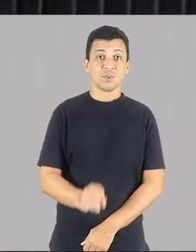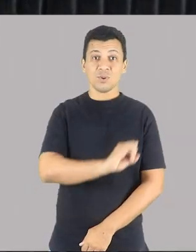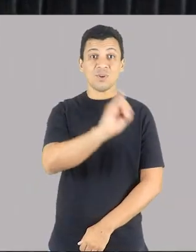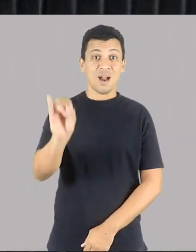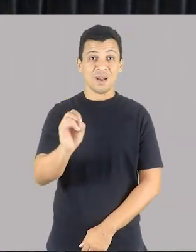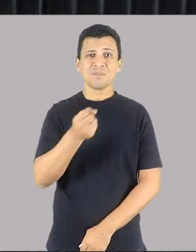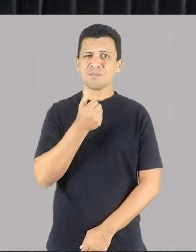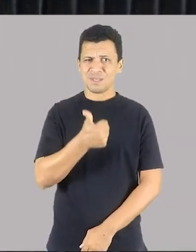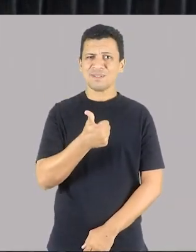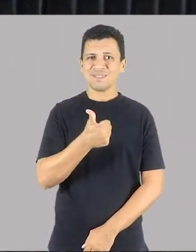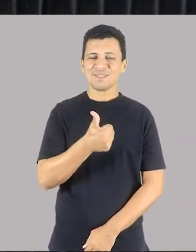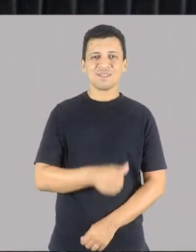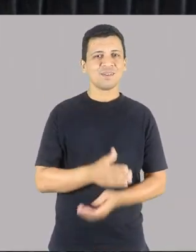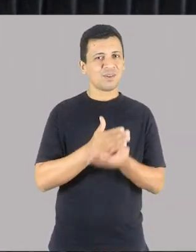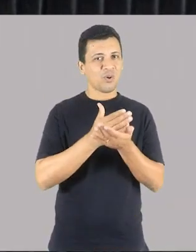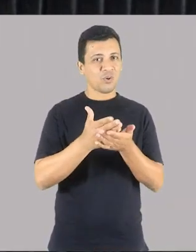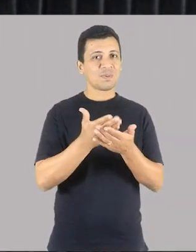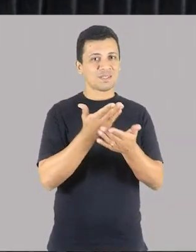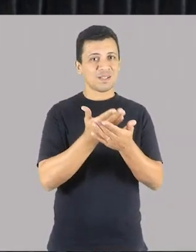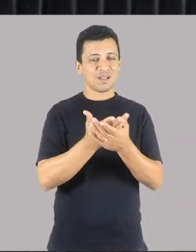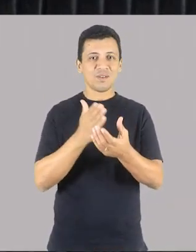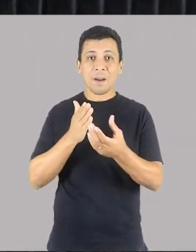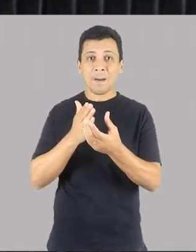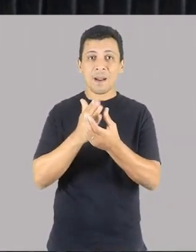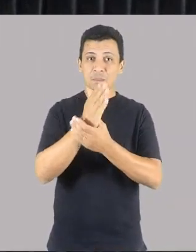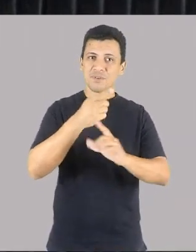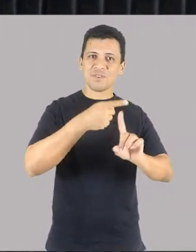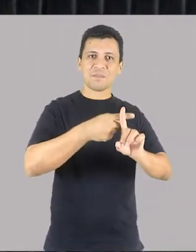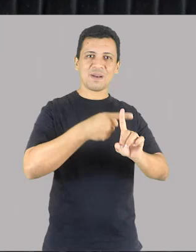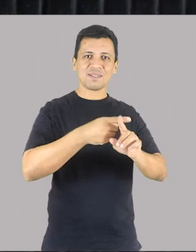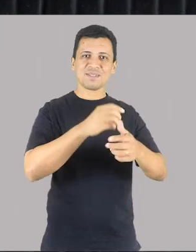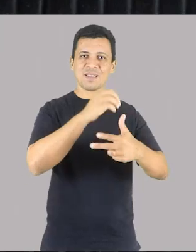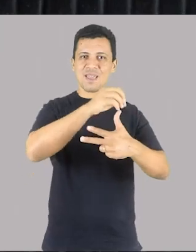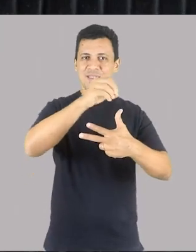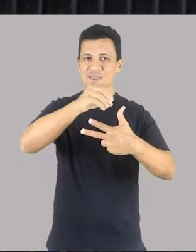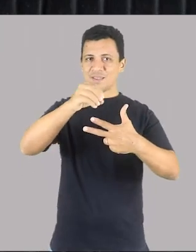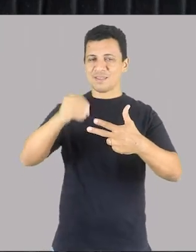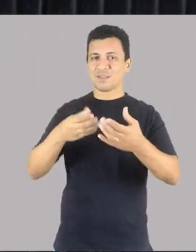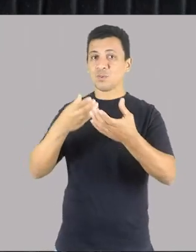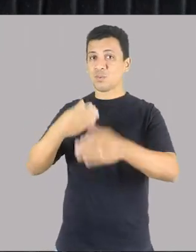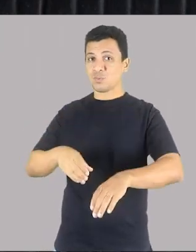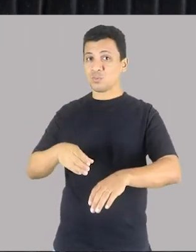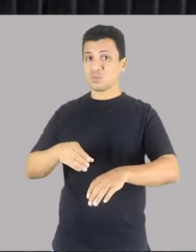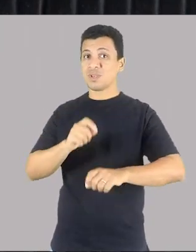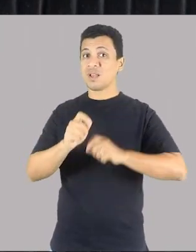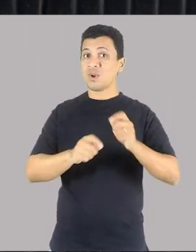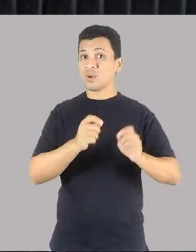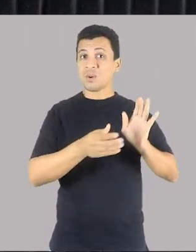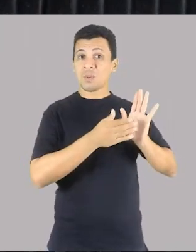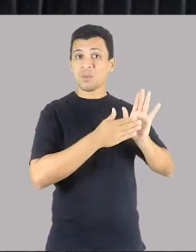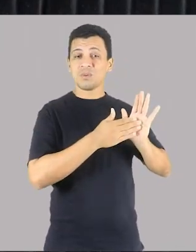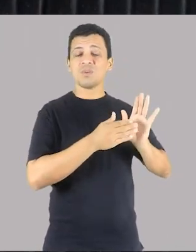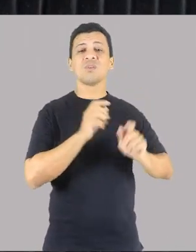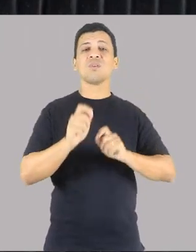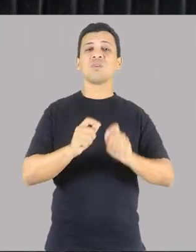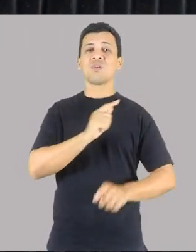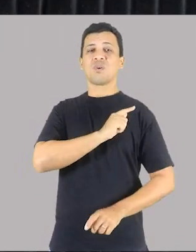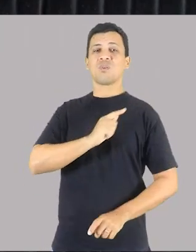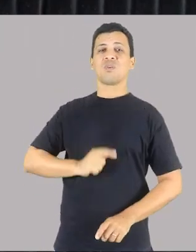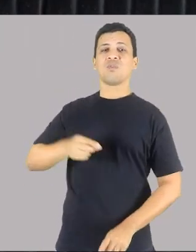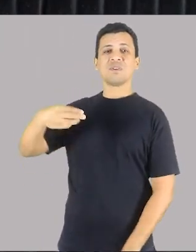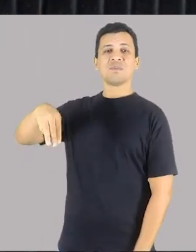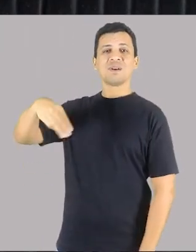Olá, tudo bem? Vamos começar mais uma aula do Aprova Mais Enem dos Concursos, uma iniciativa do Governo do Estado do Maranhão.